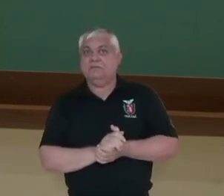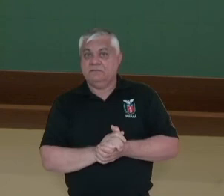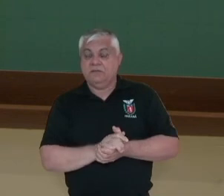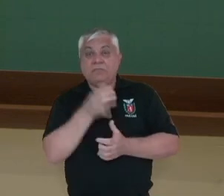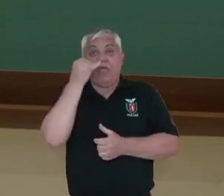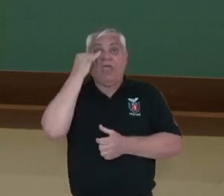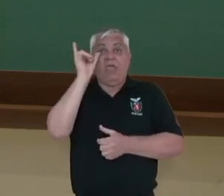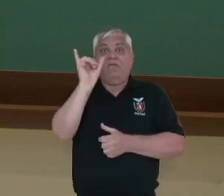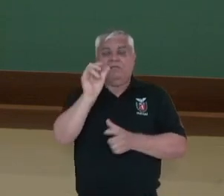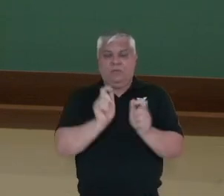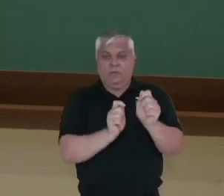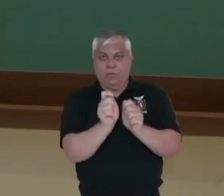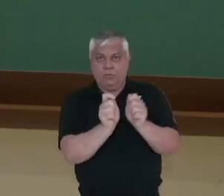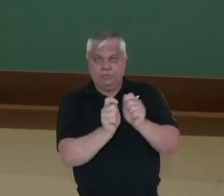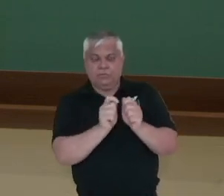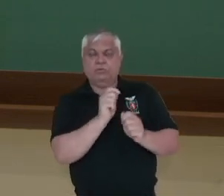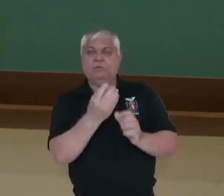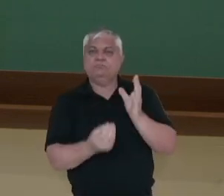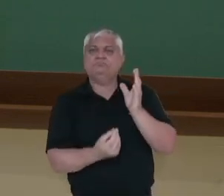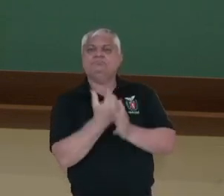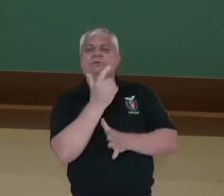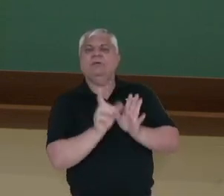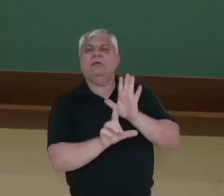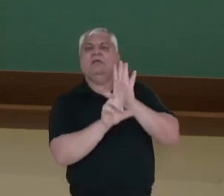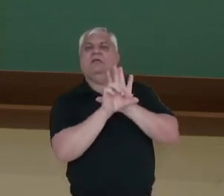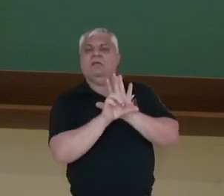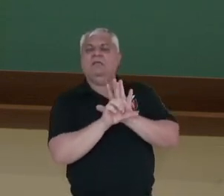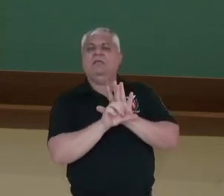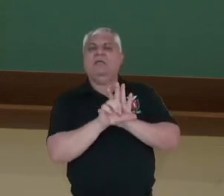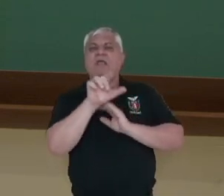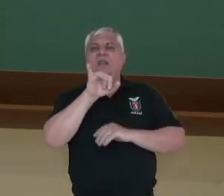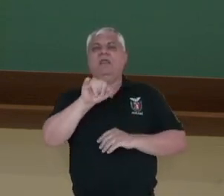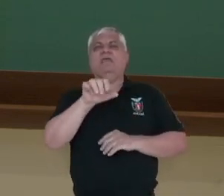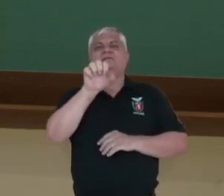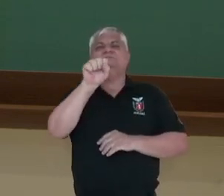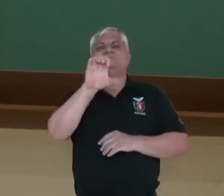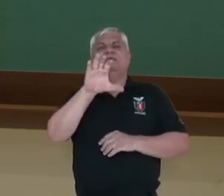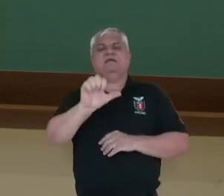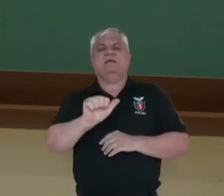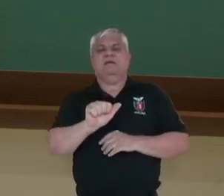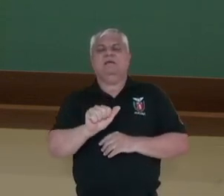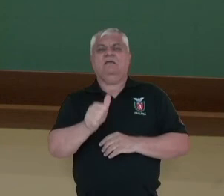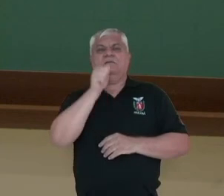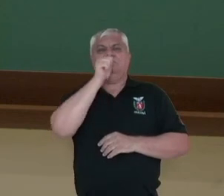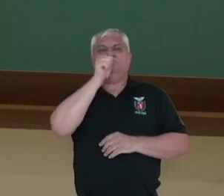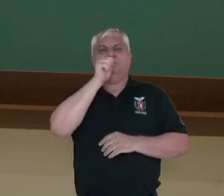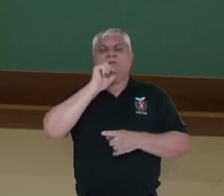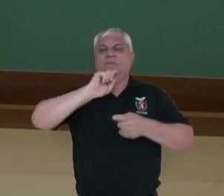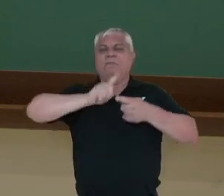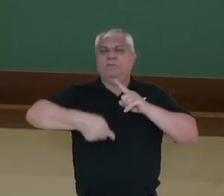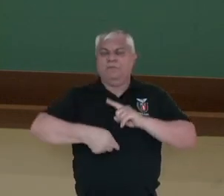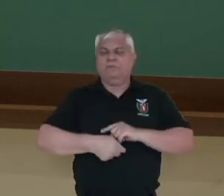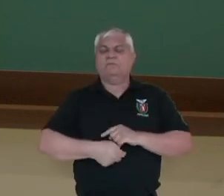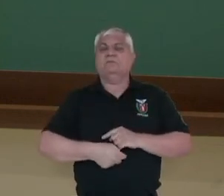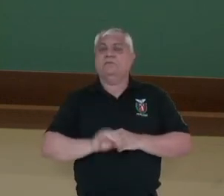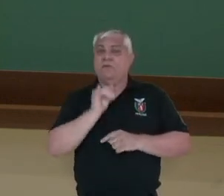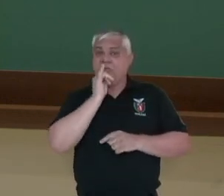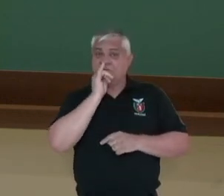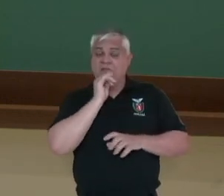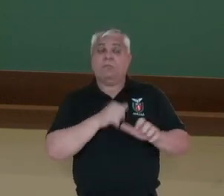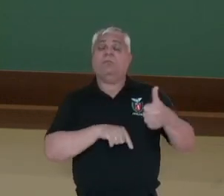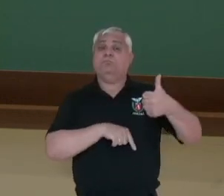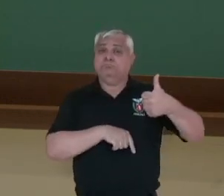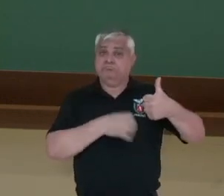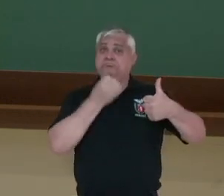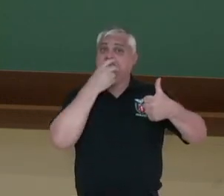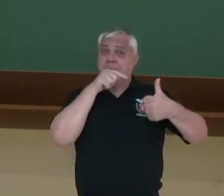esse problema, uma lei foi criada chamada Lei Seca e é considerada então um exemplo de lei positiva.